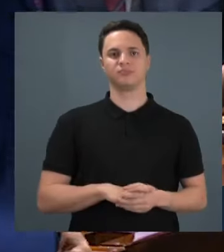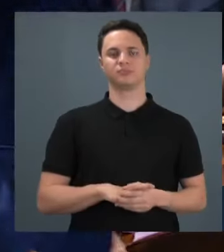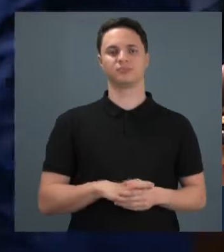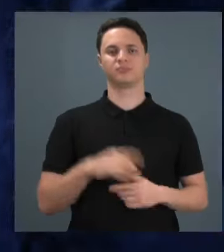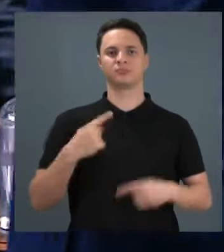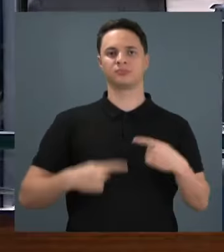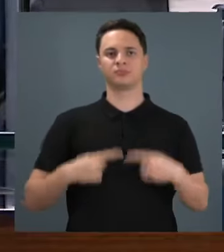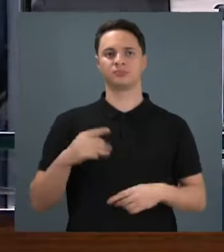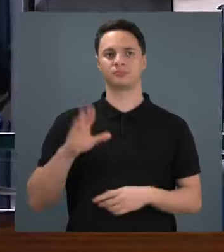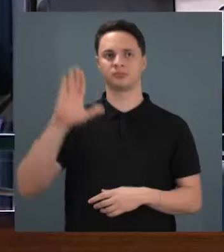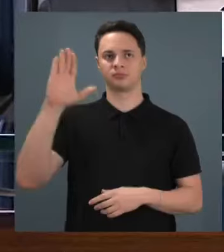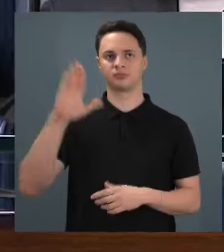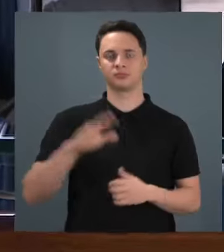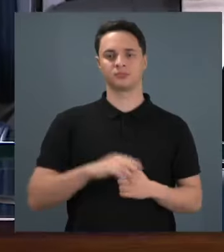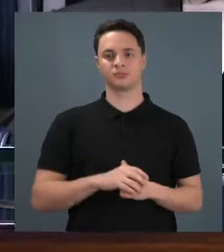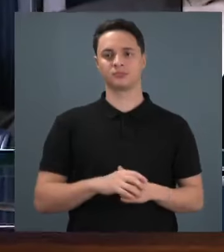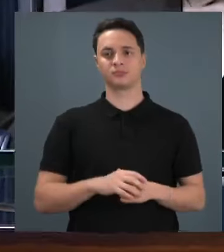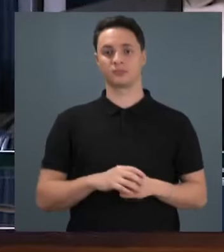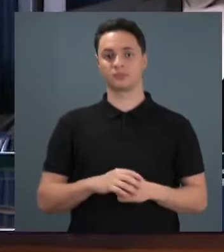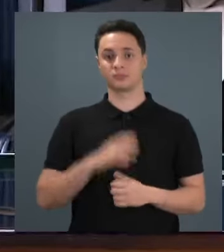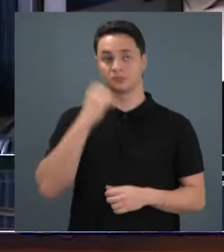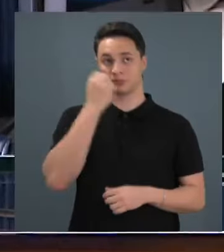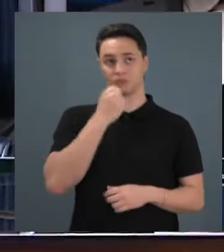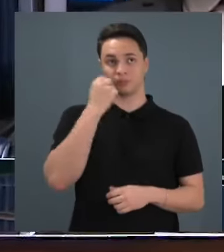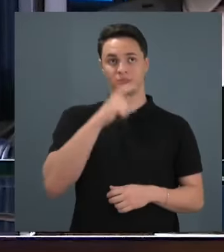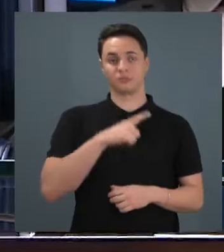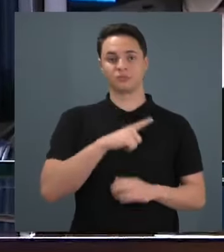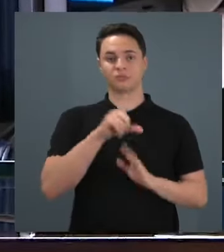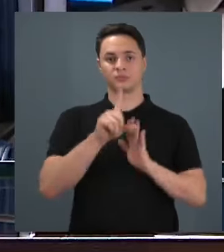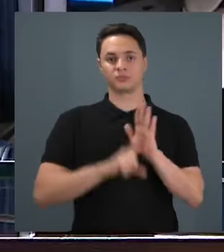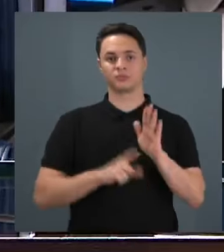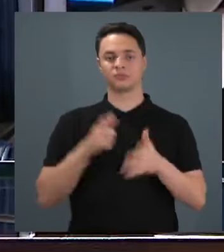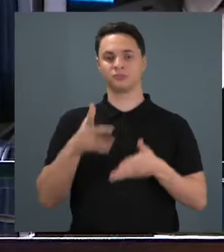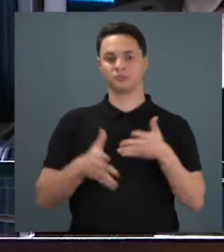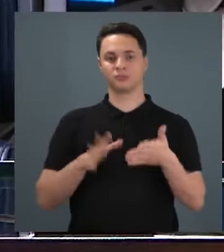discussão. Senador Exalci, eu tenho uma lista de oradores, mas o relator pede a palavra.